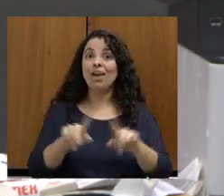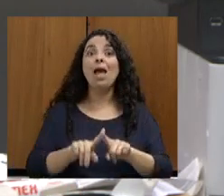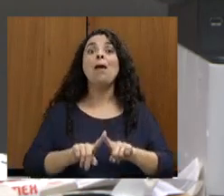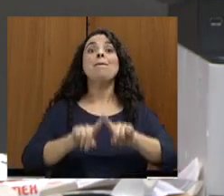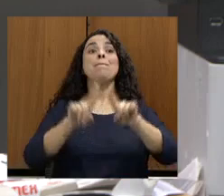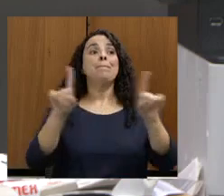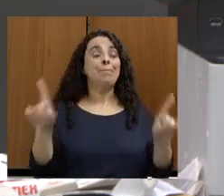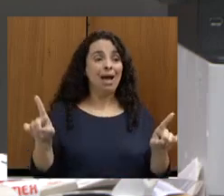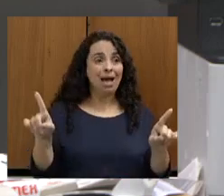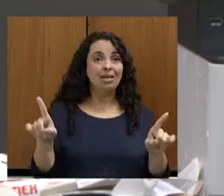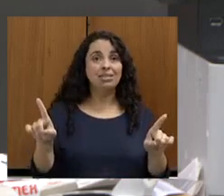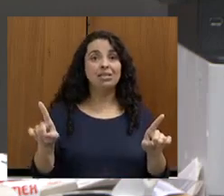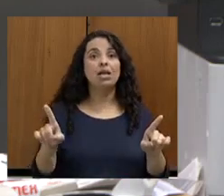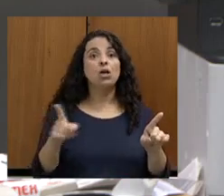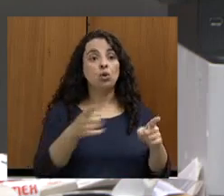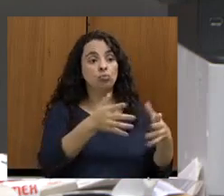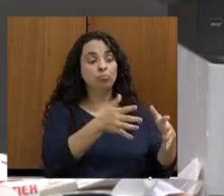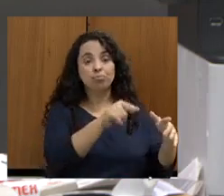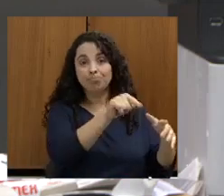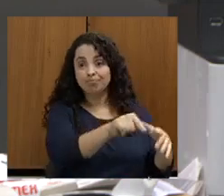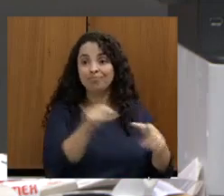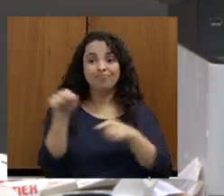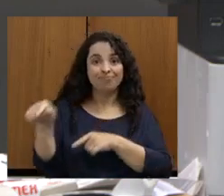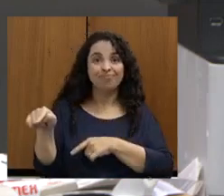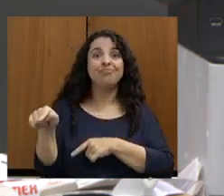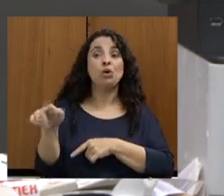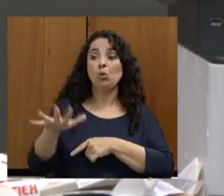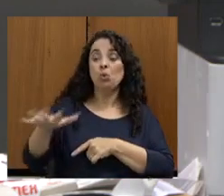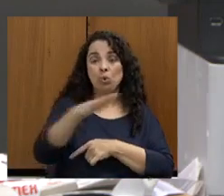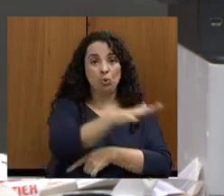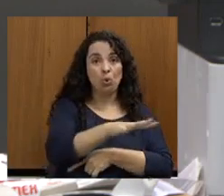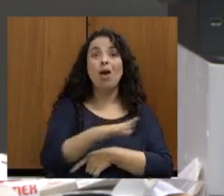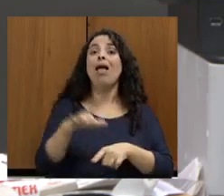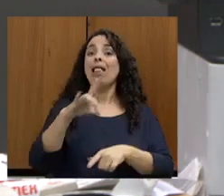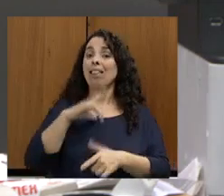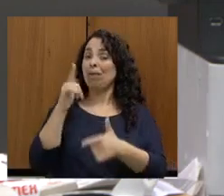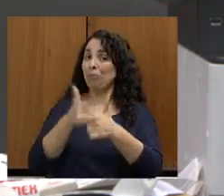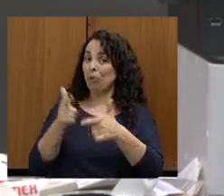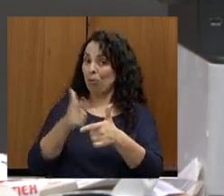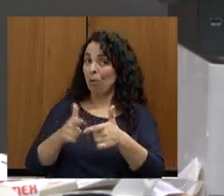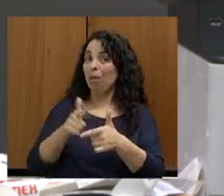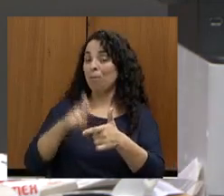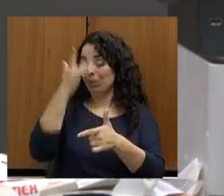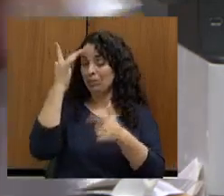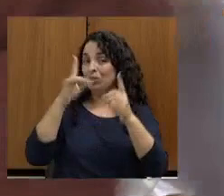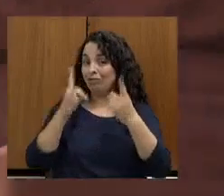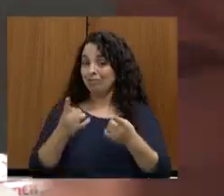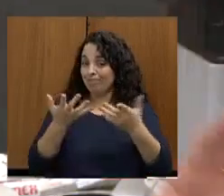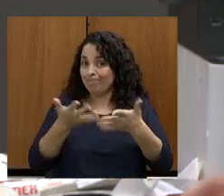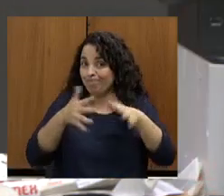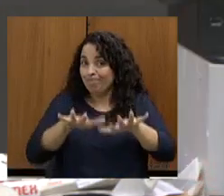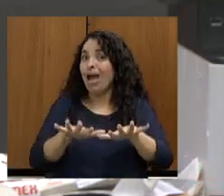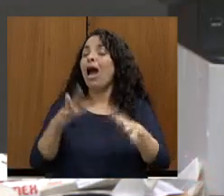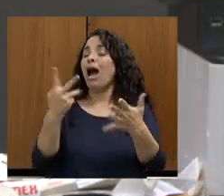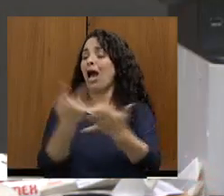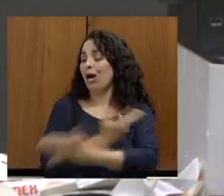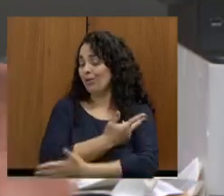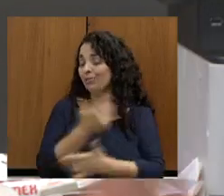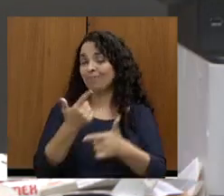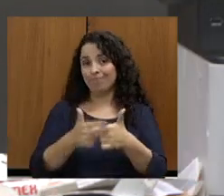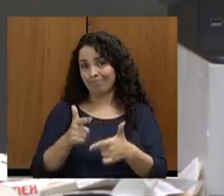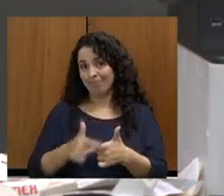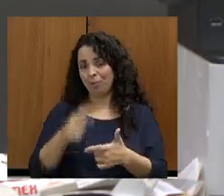nos dois âmbitos ainda há grandes problemas de inclusão dessas pessoas. E eu não estou falando aqui